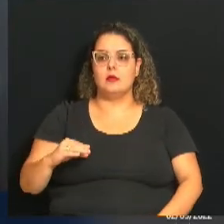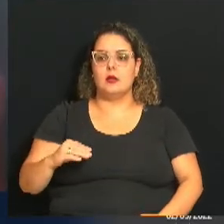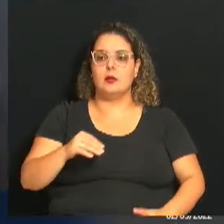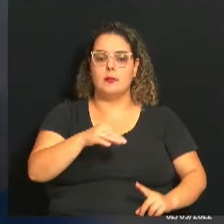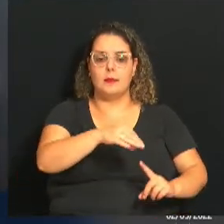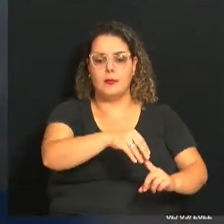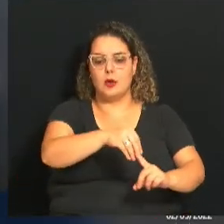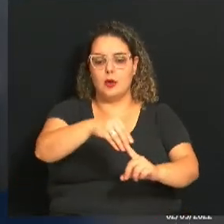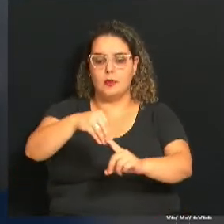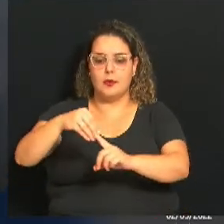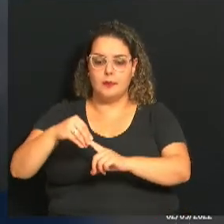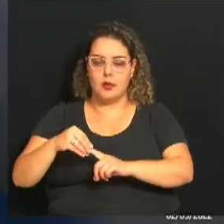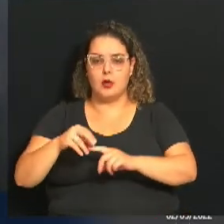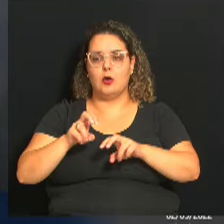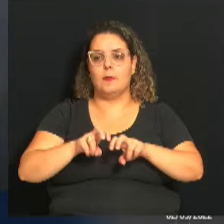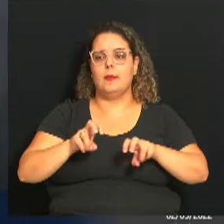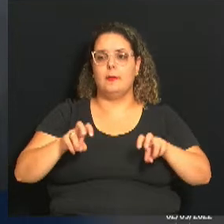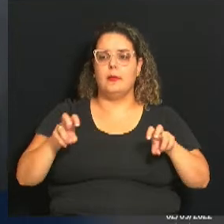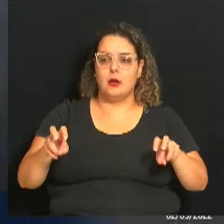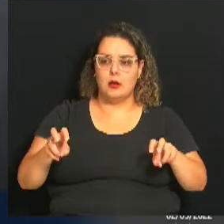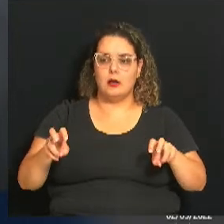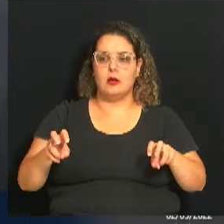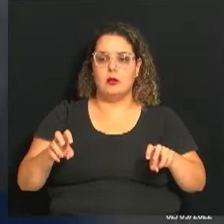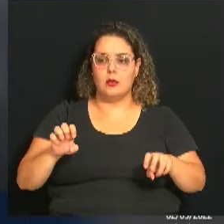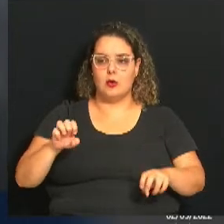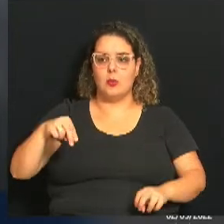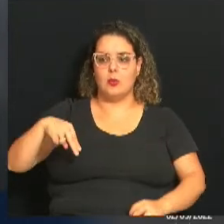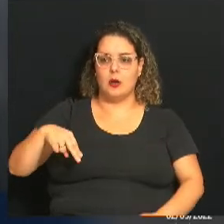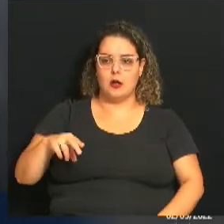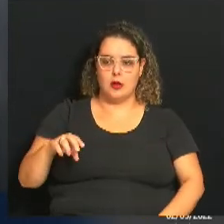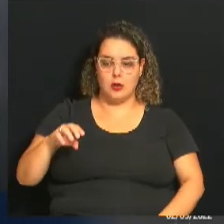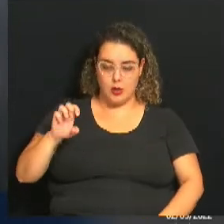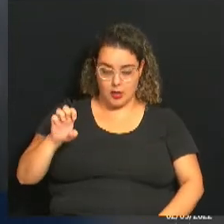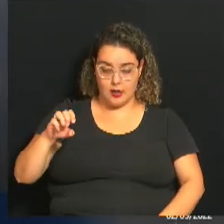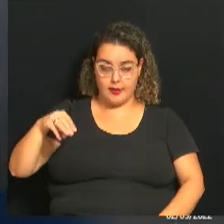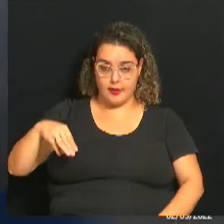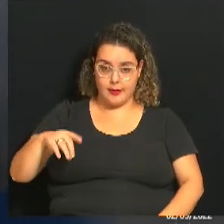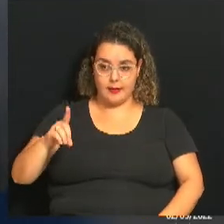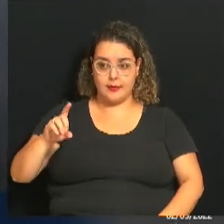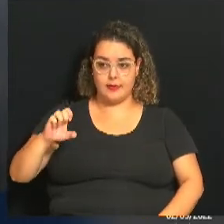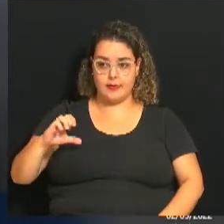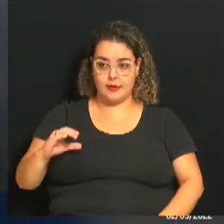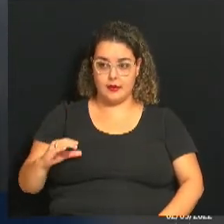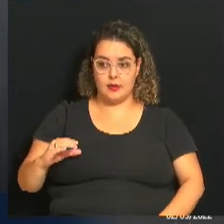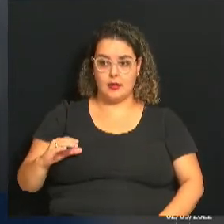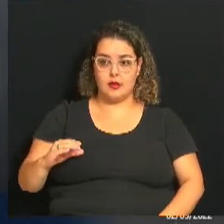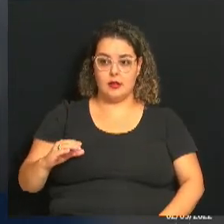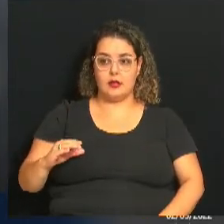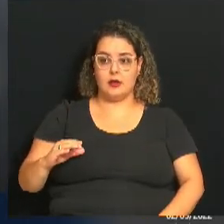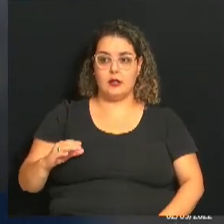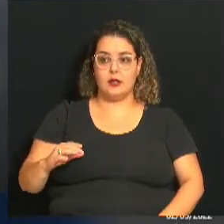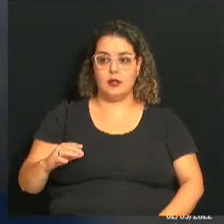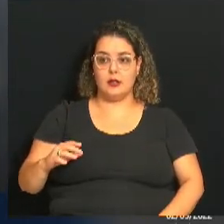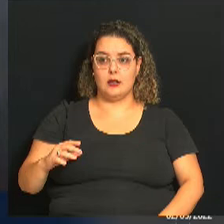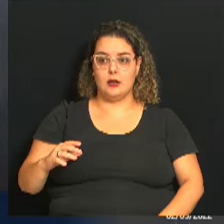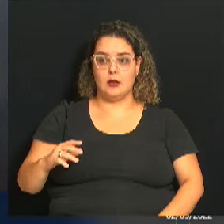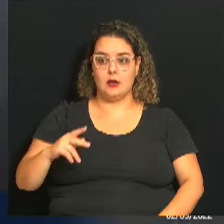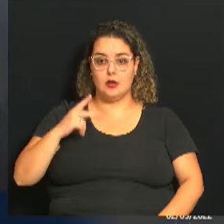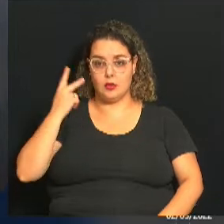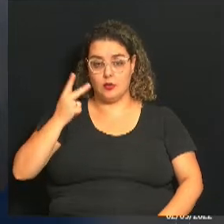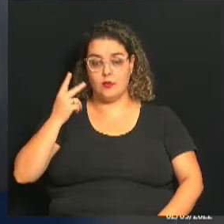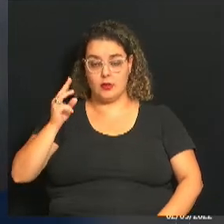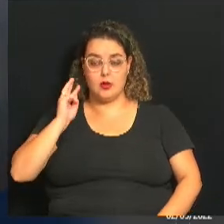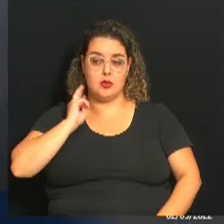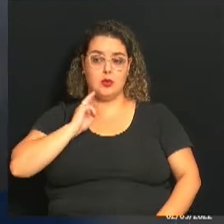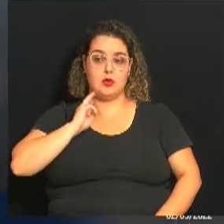os bancos. Então, isso, a gente está, neste momento agora, tá, assessor do vereador aí, do vereador Cecílio,